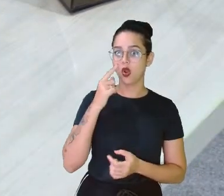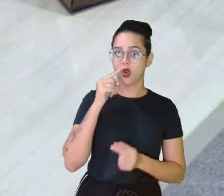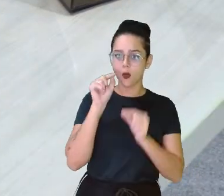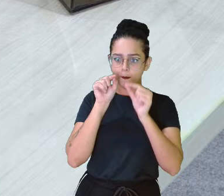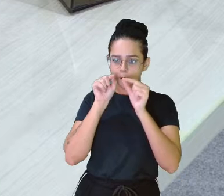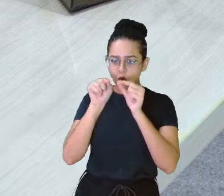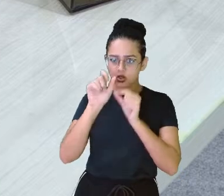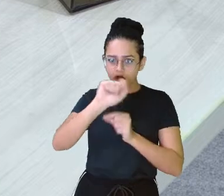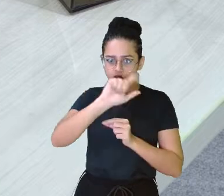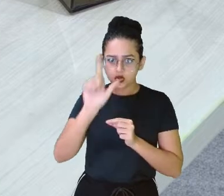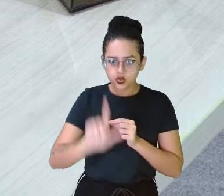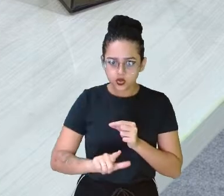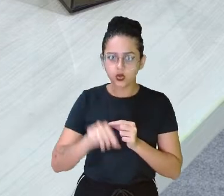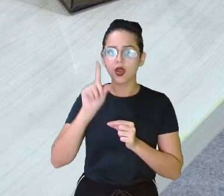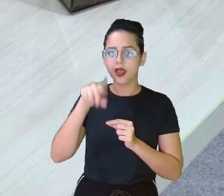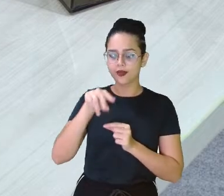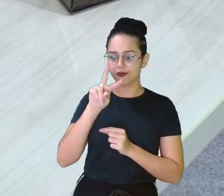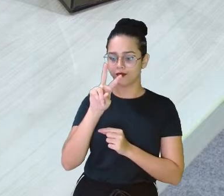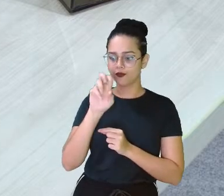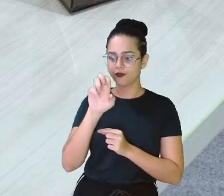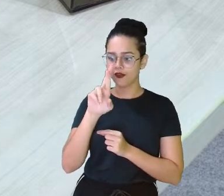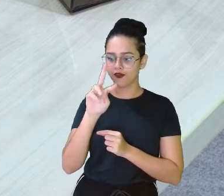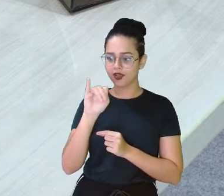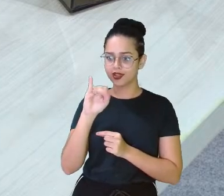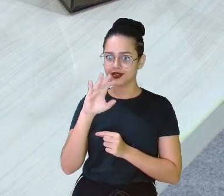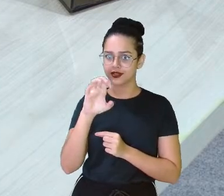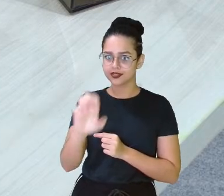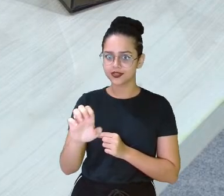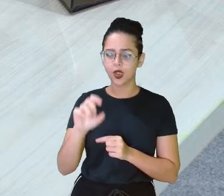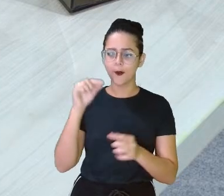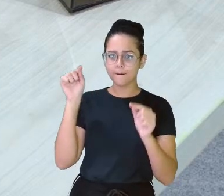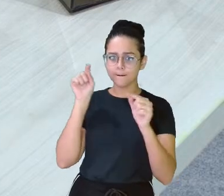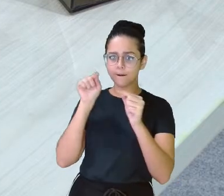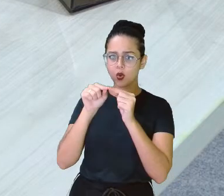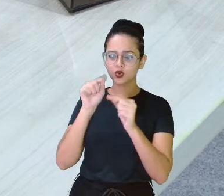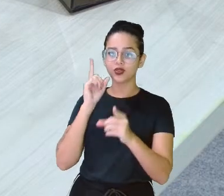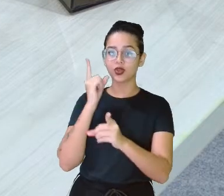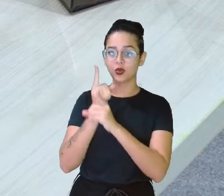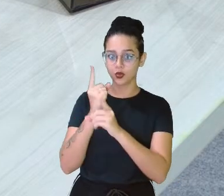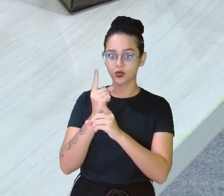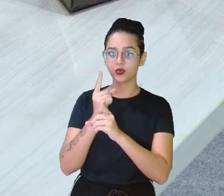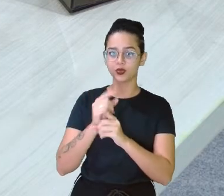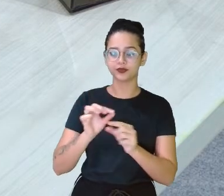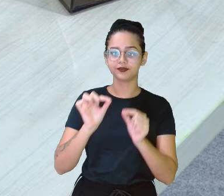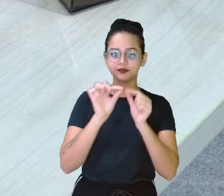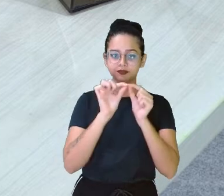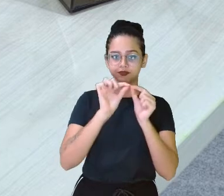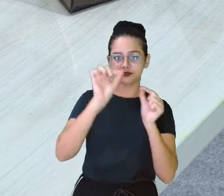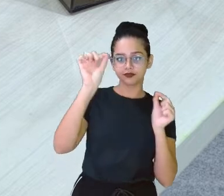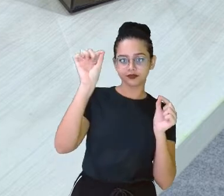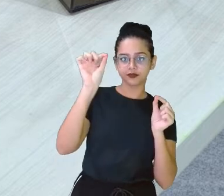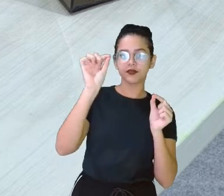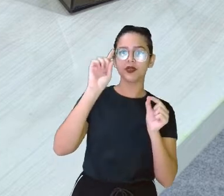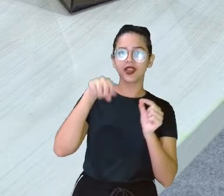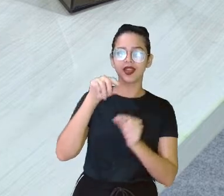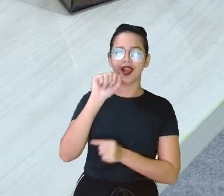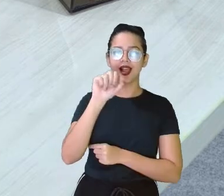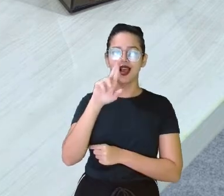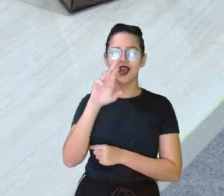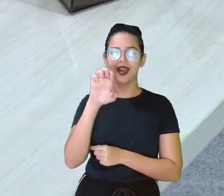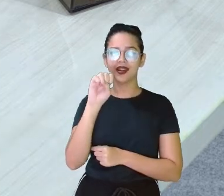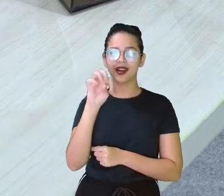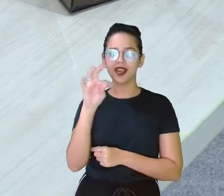pontinho azul? Ele é o meu vértice. E aqui são as minhas